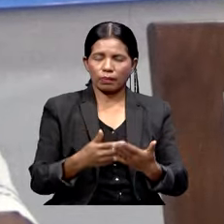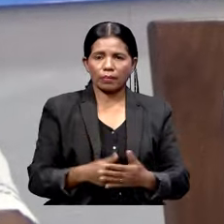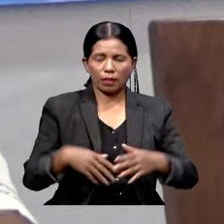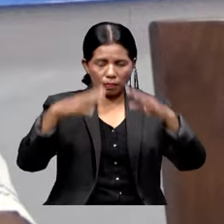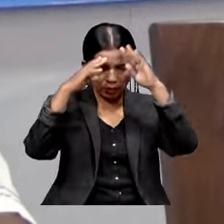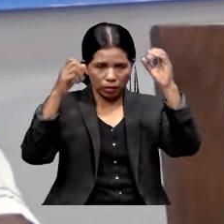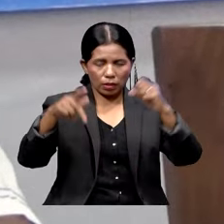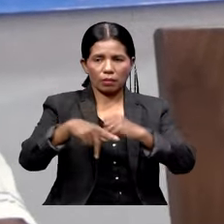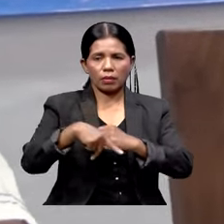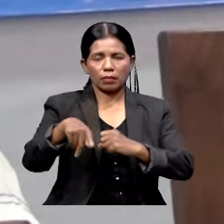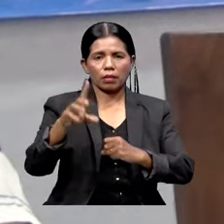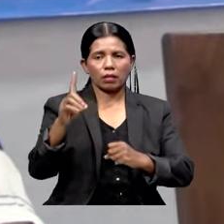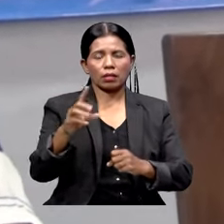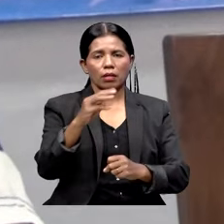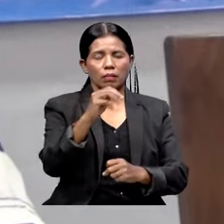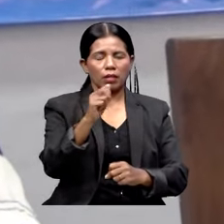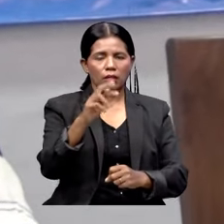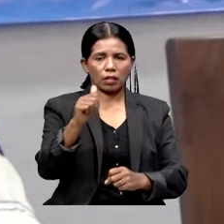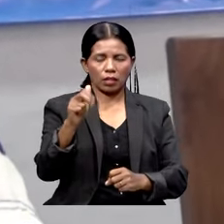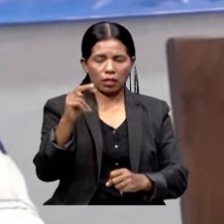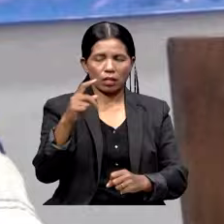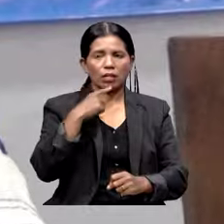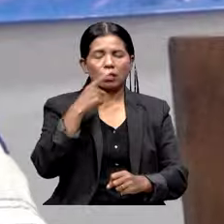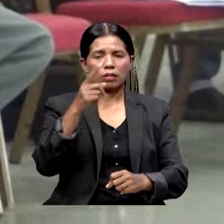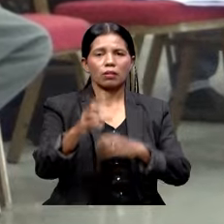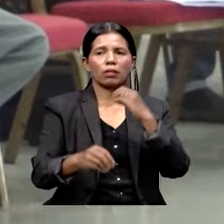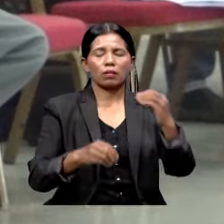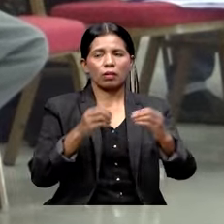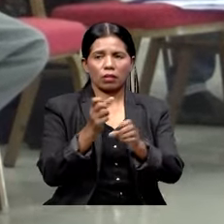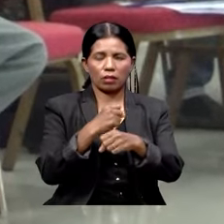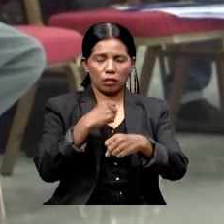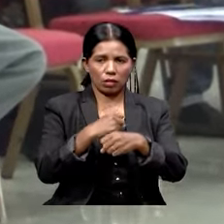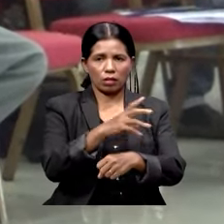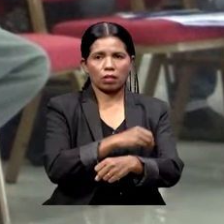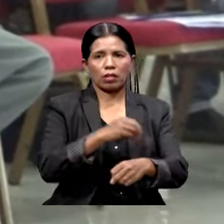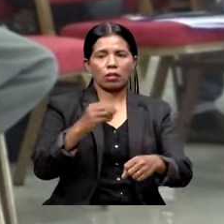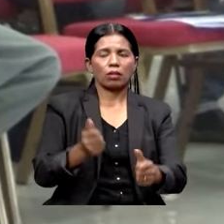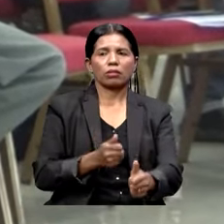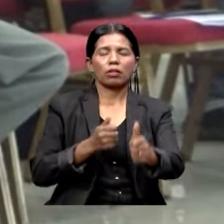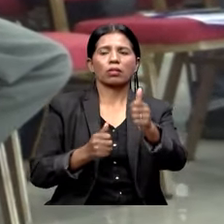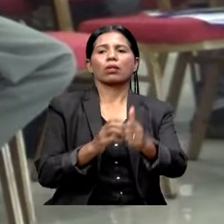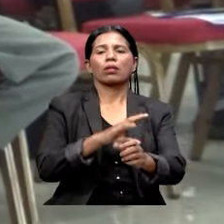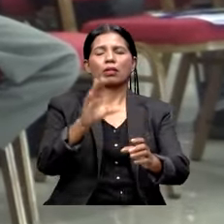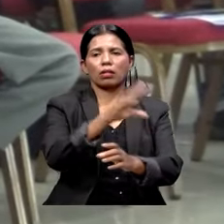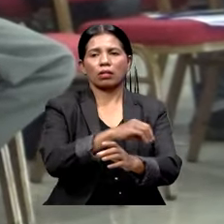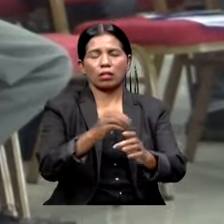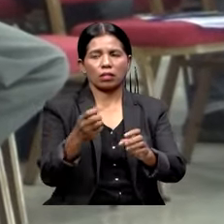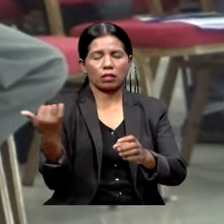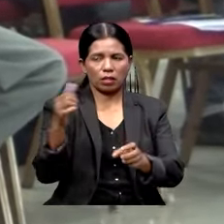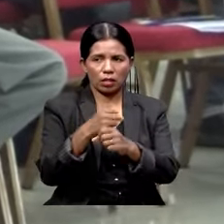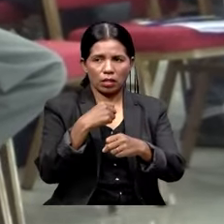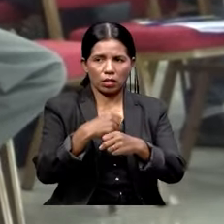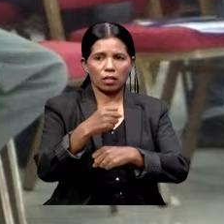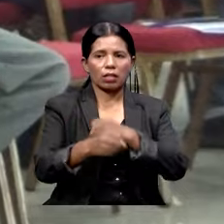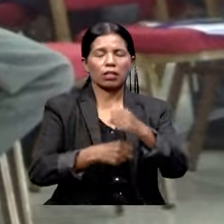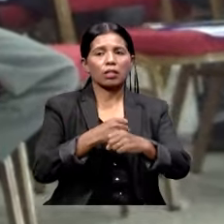Presidente do Partido Democrático Mariano Assanami Sabino Mos explica lá o que regras roditur Congresso Nacional nebe se realiza iha